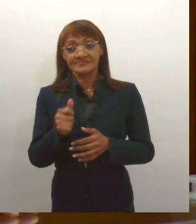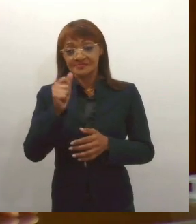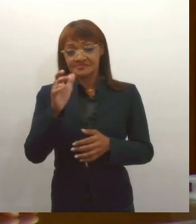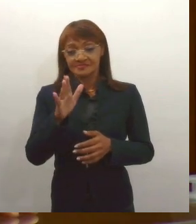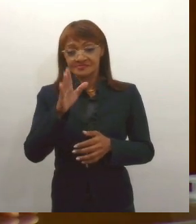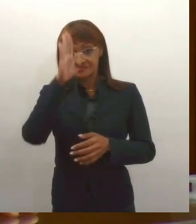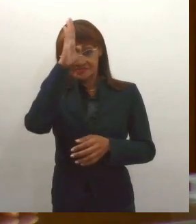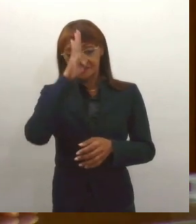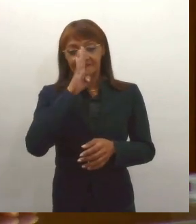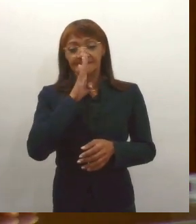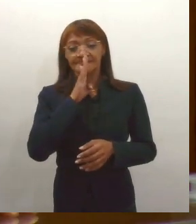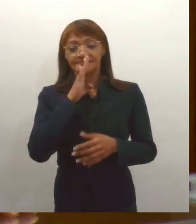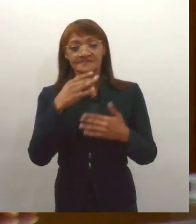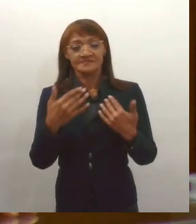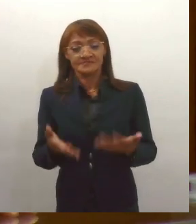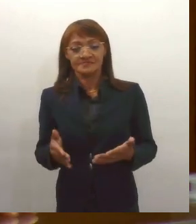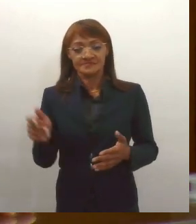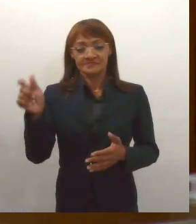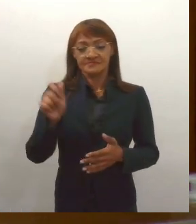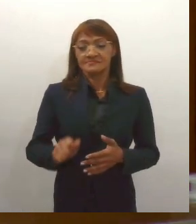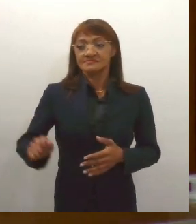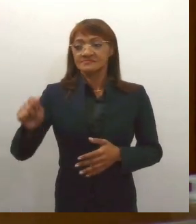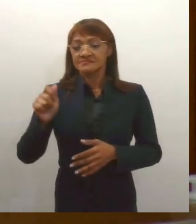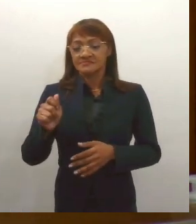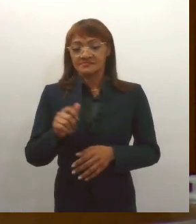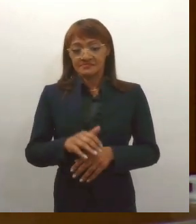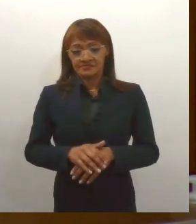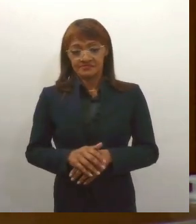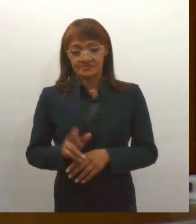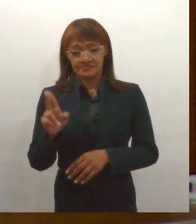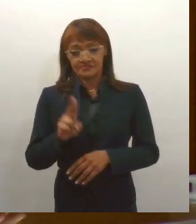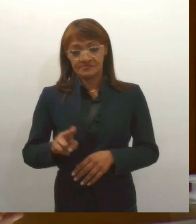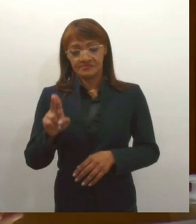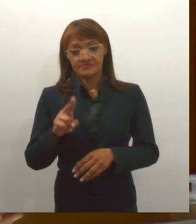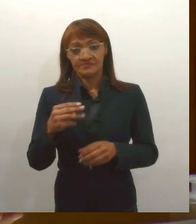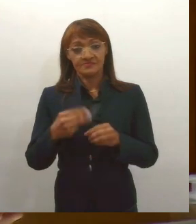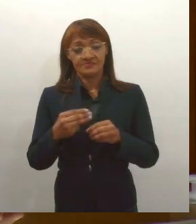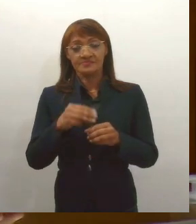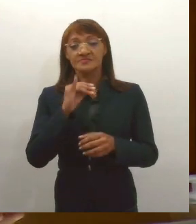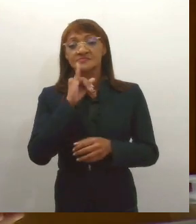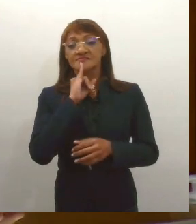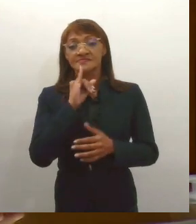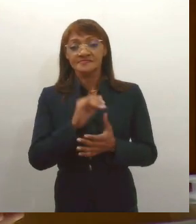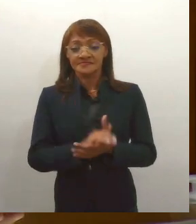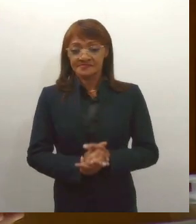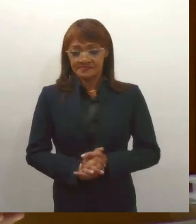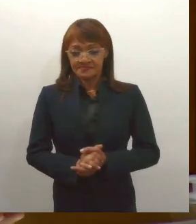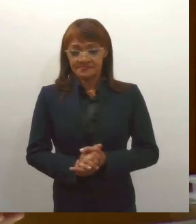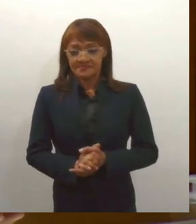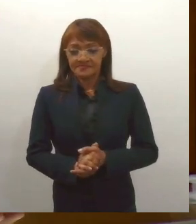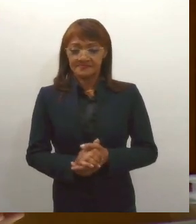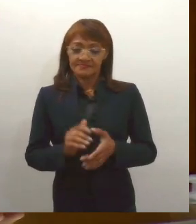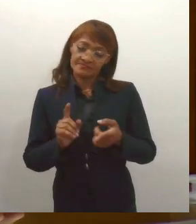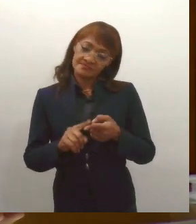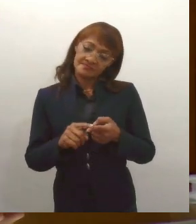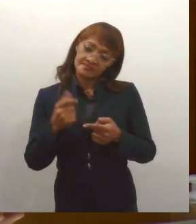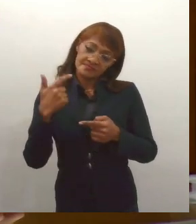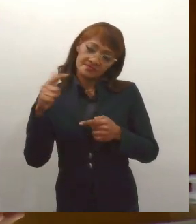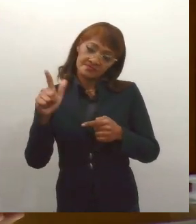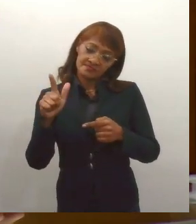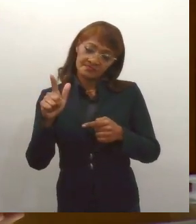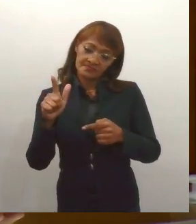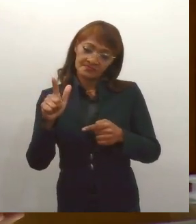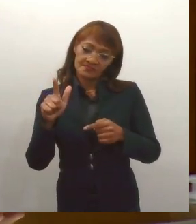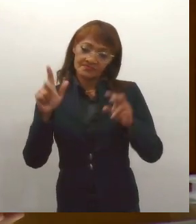Universitários de Itabaiana e outra outro assunto e uma notícia importante para o estado de Sergipe muita gente